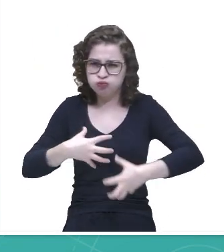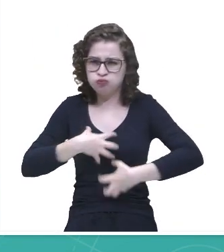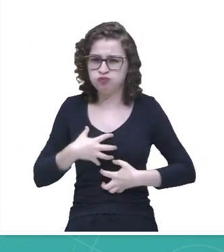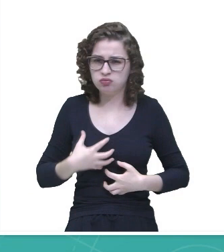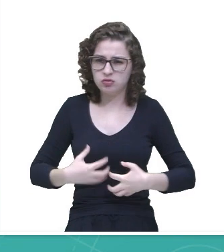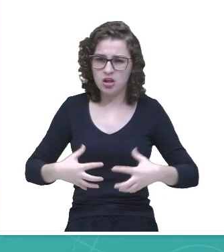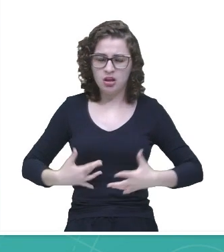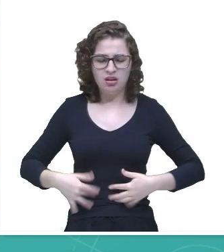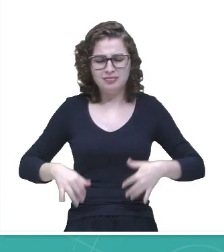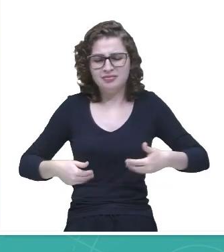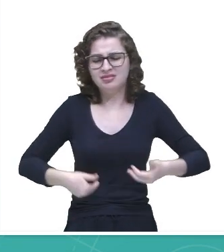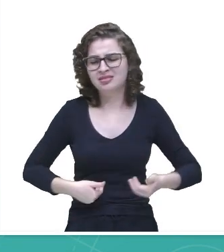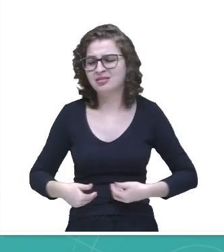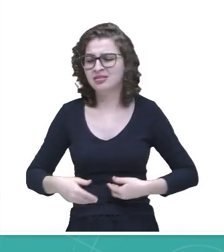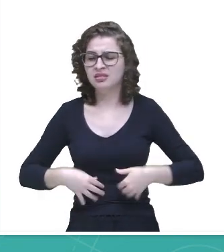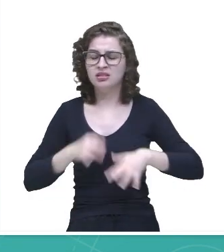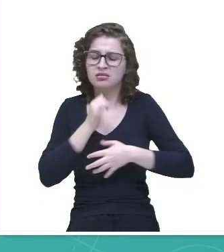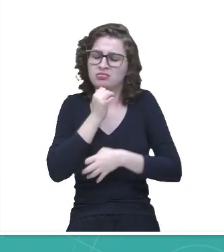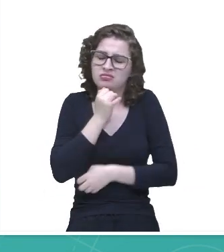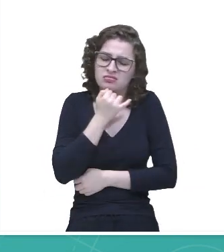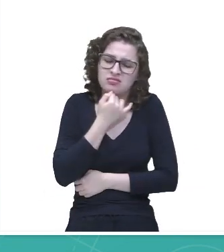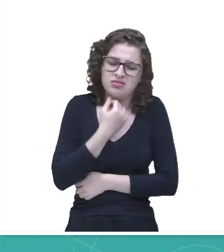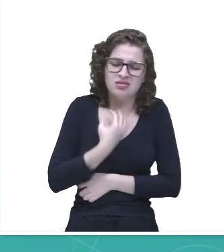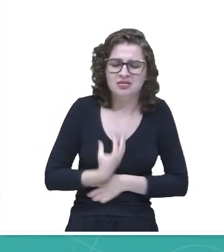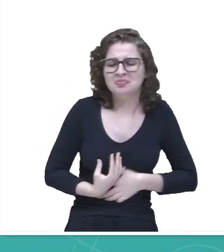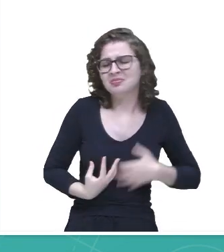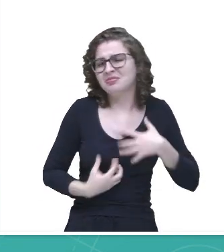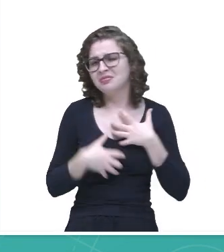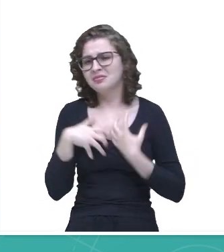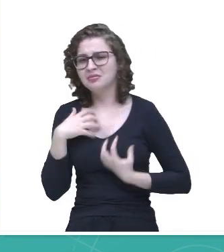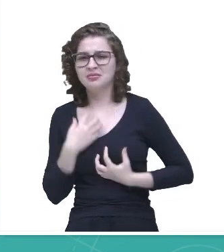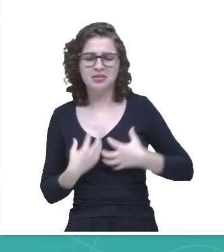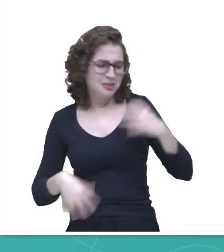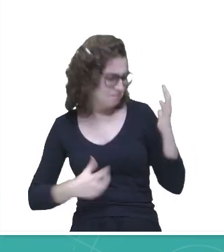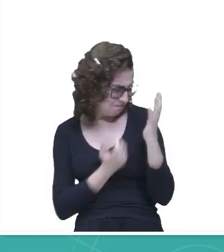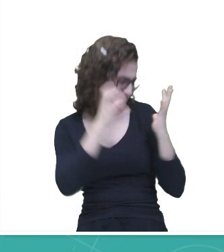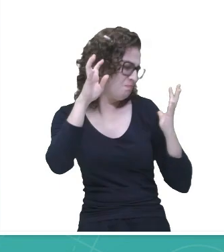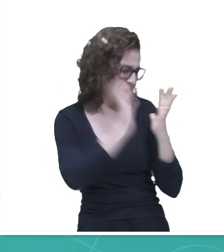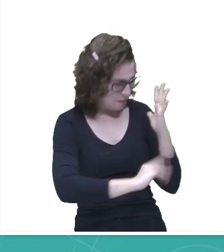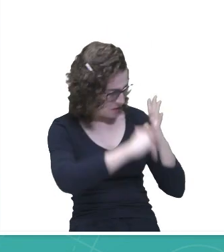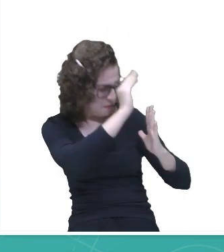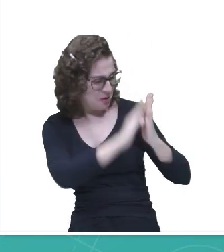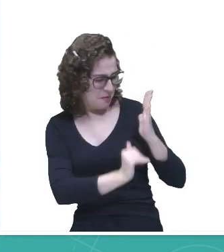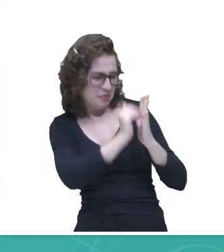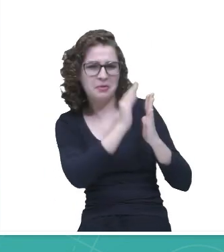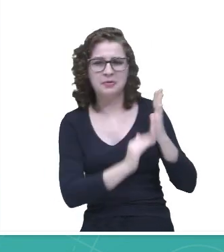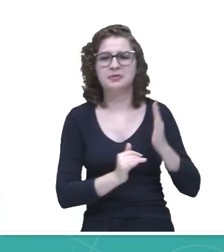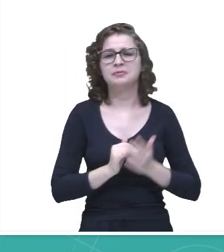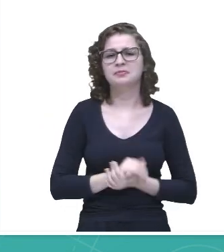das emoções negativas, eles expressavam em suas obras. E aí nós vamos comparar com uma